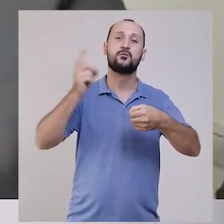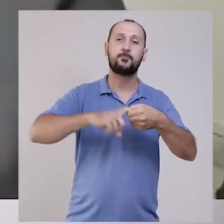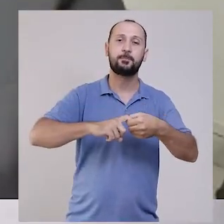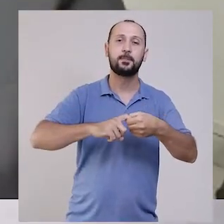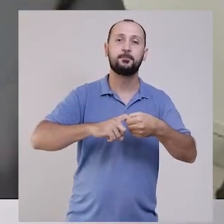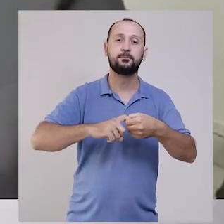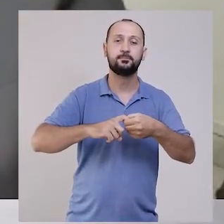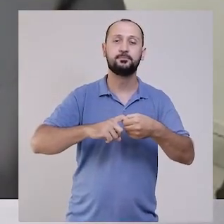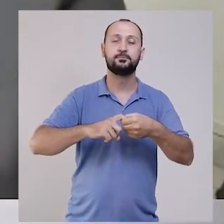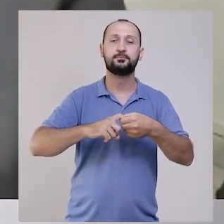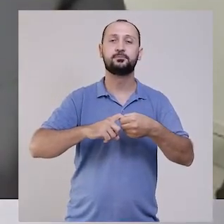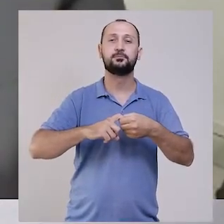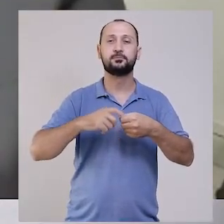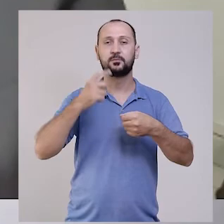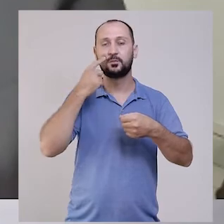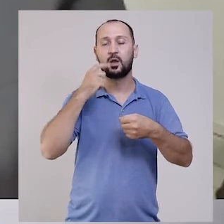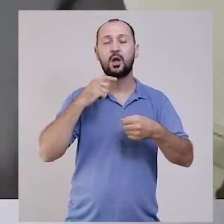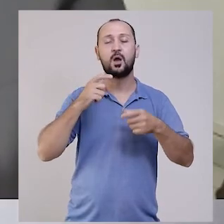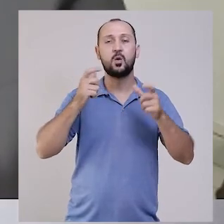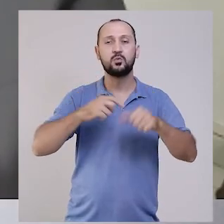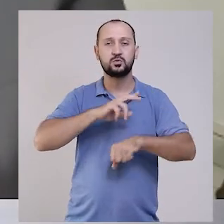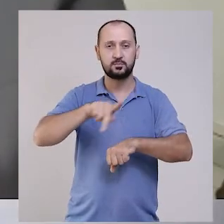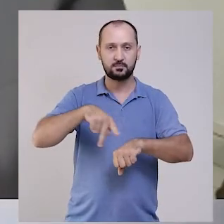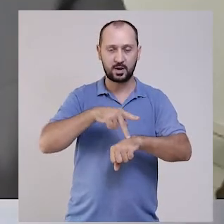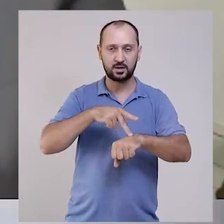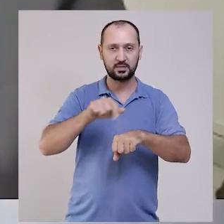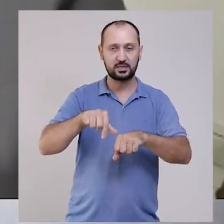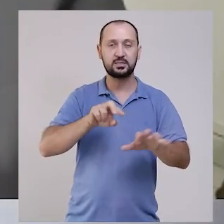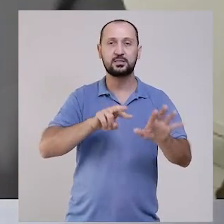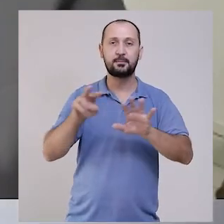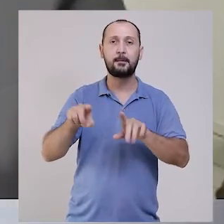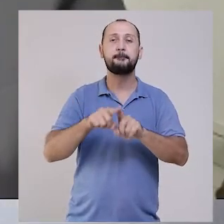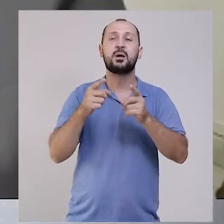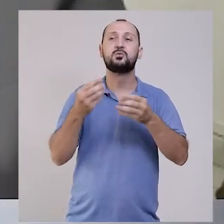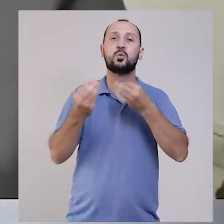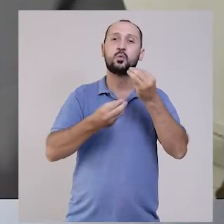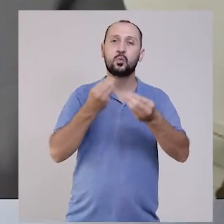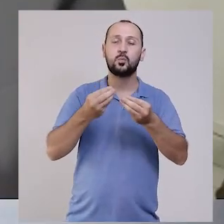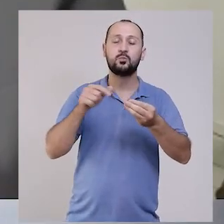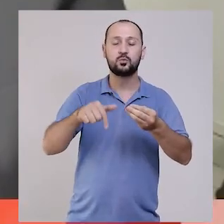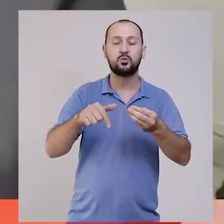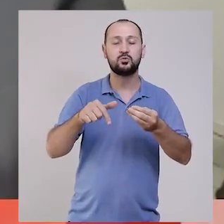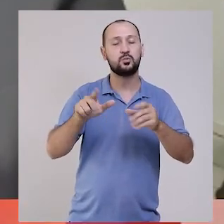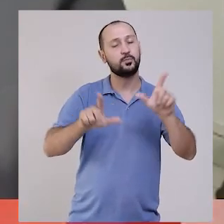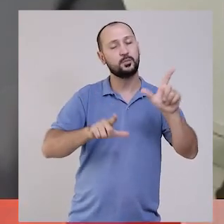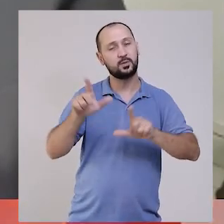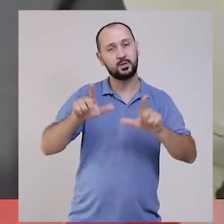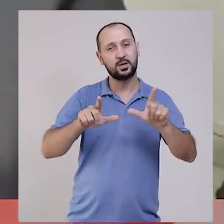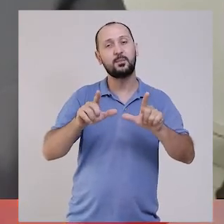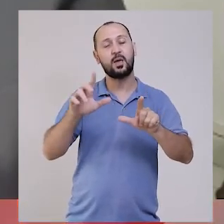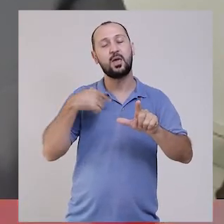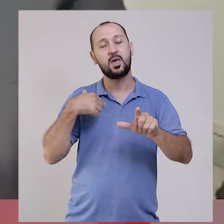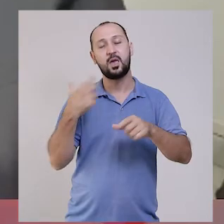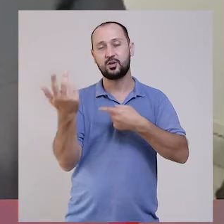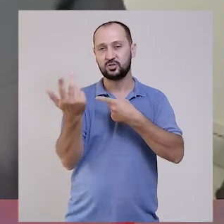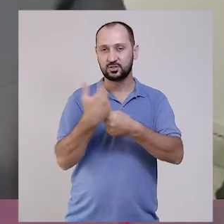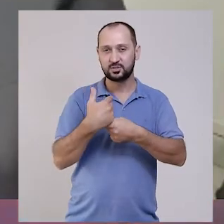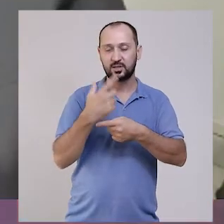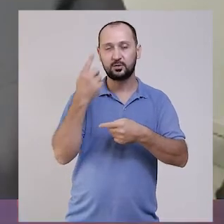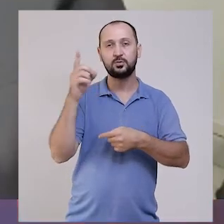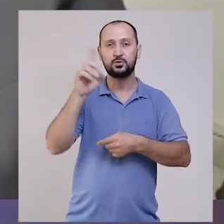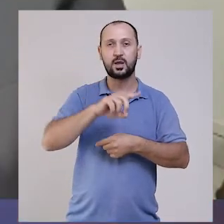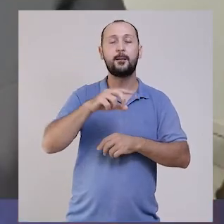dos parques de Campo Grande, falei essa semana, mas como o nosso programa é gravado, eu vou deixar registrada aqui a data, né? A Prefeitura de Campo